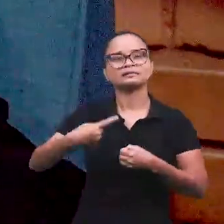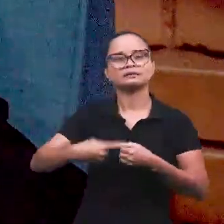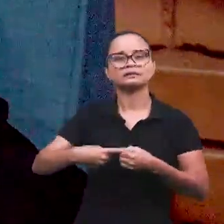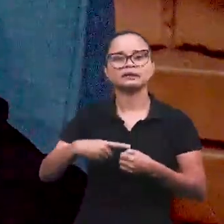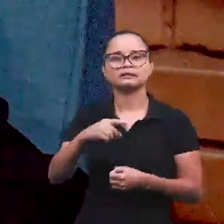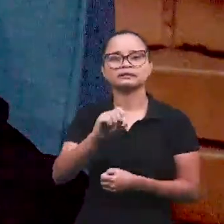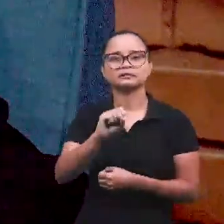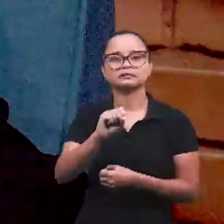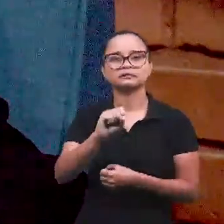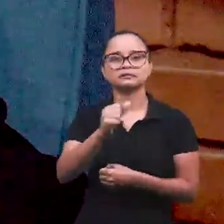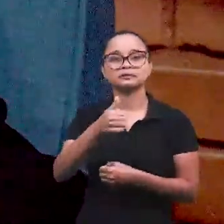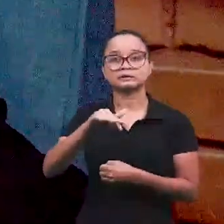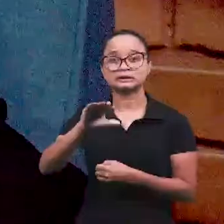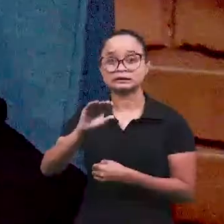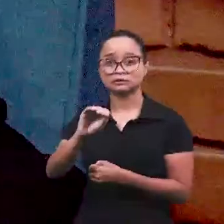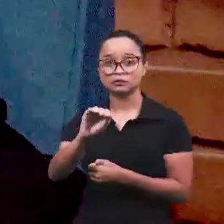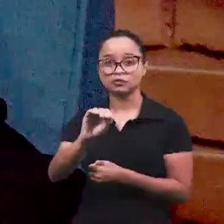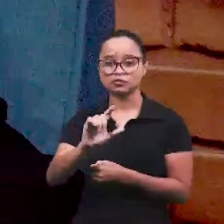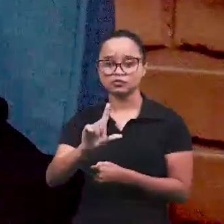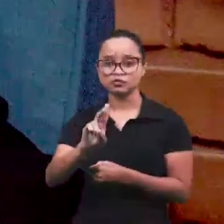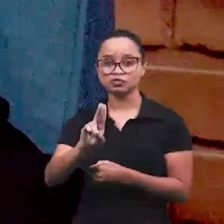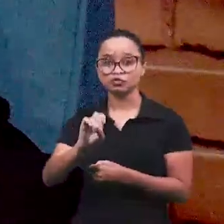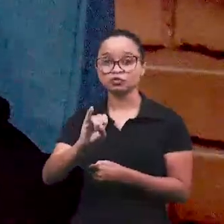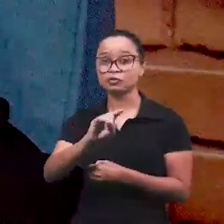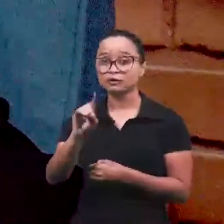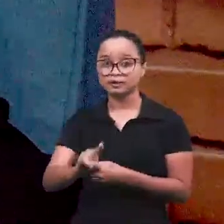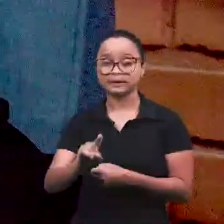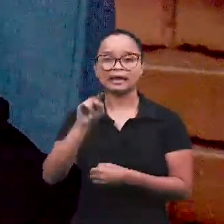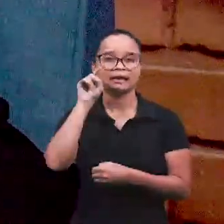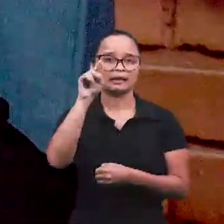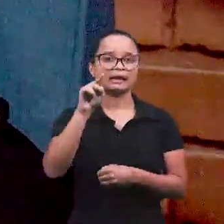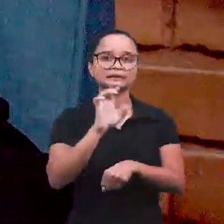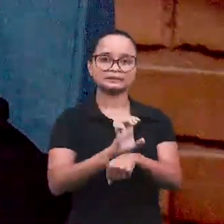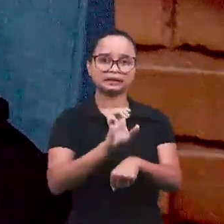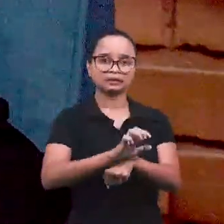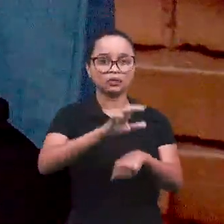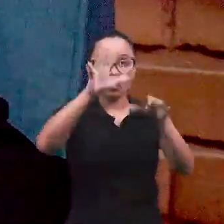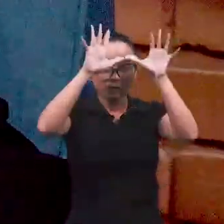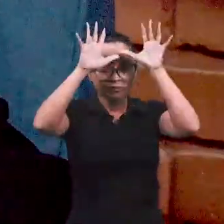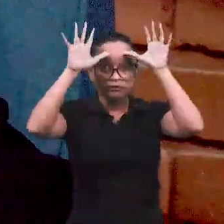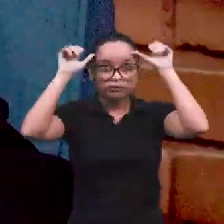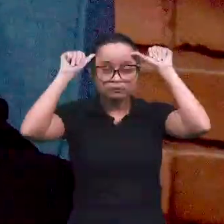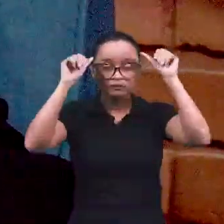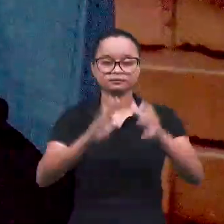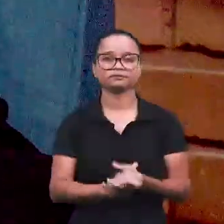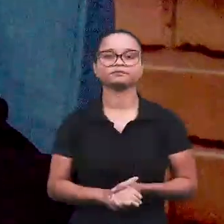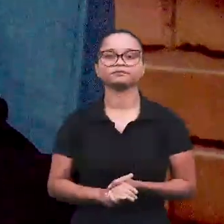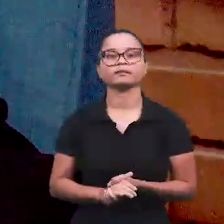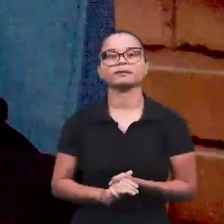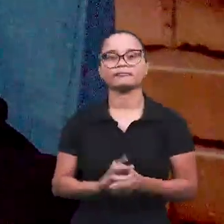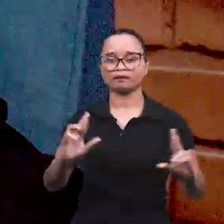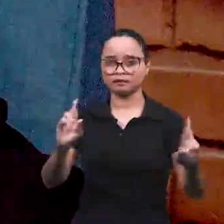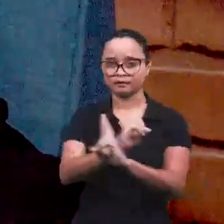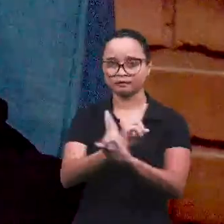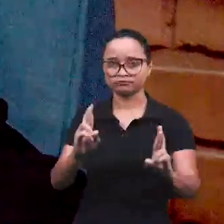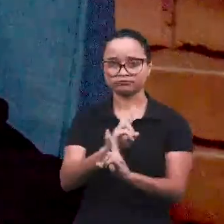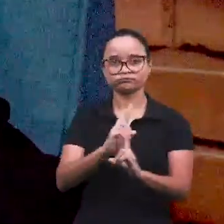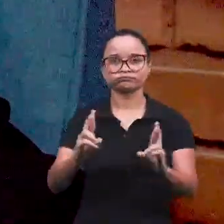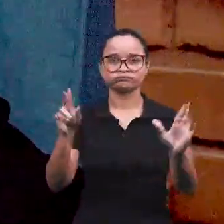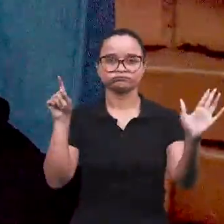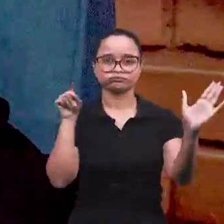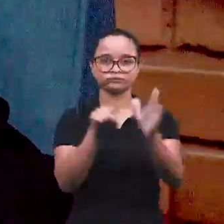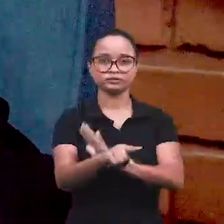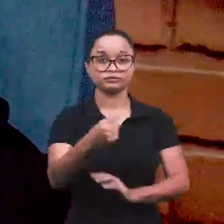cidade chamada São Luís, isso no Amazonas. E, portanto, essa frase é relacionada à pergunta 1, letra